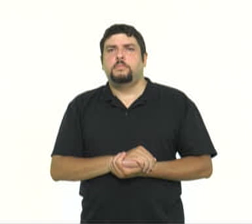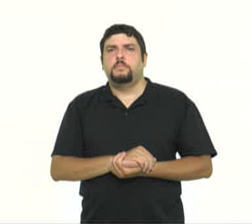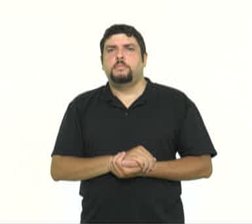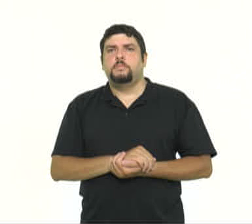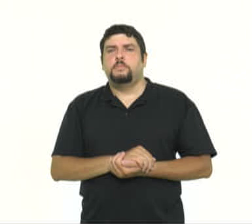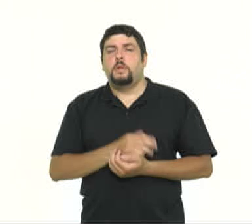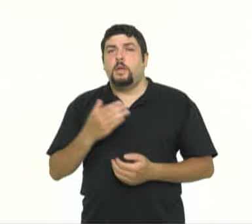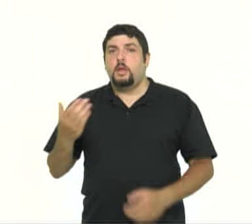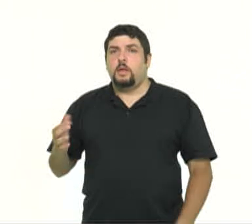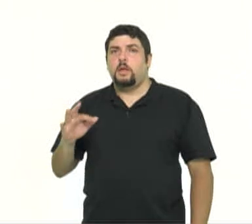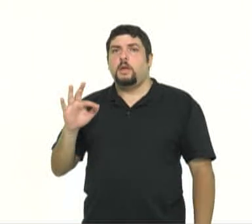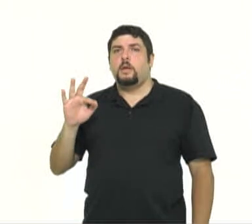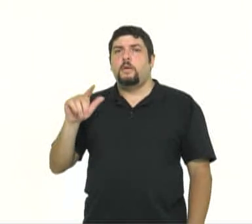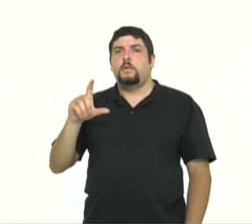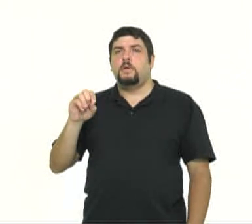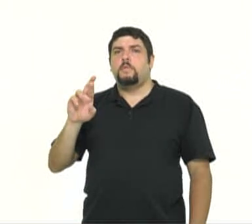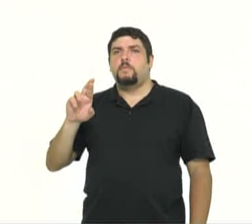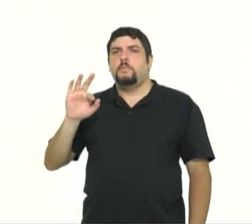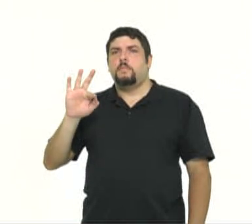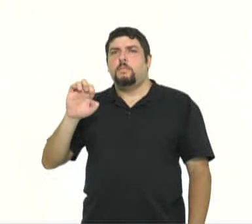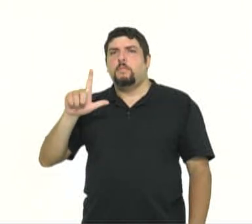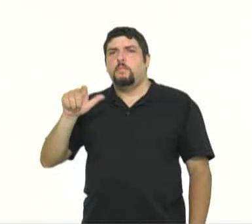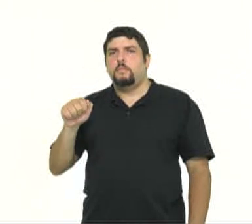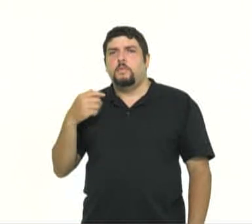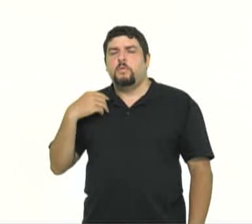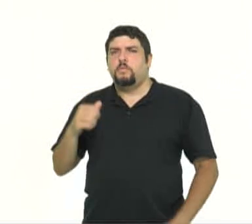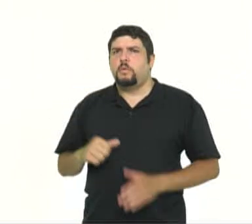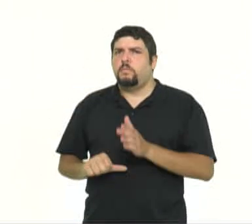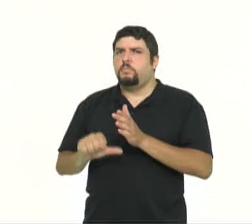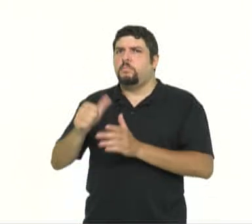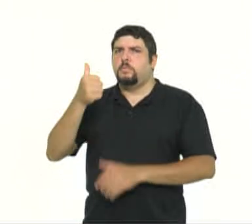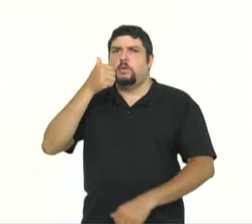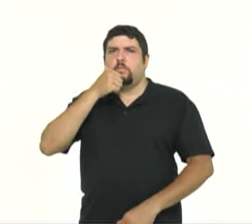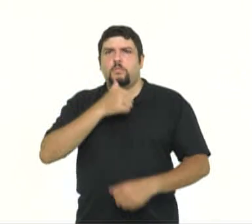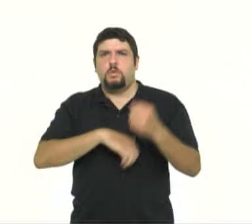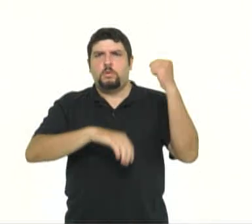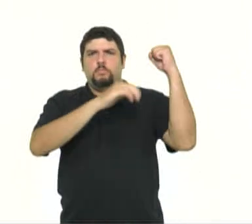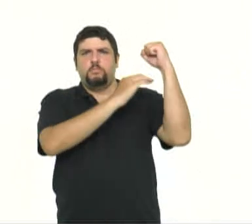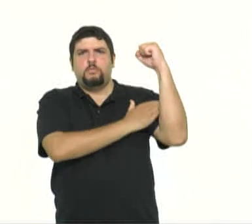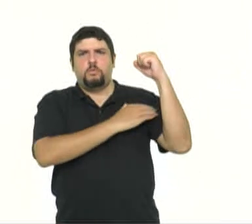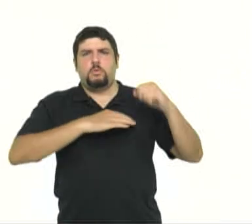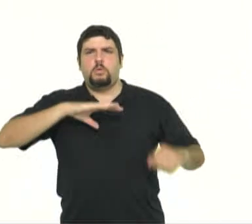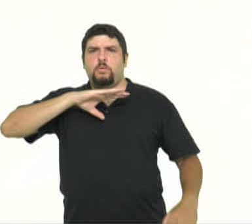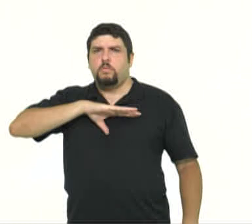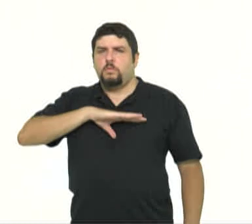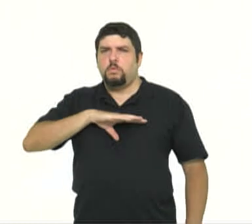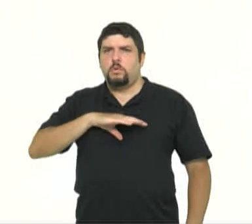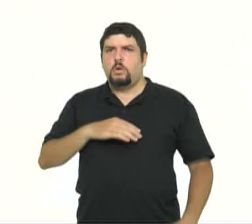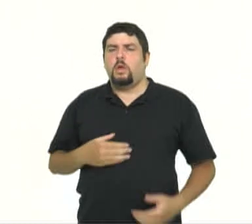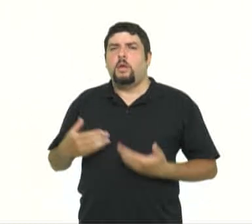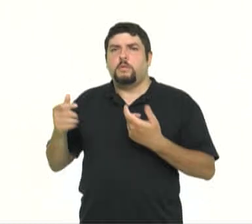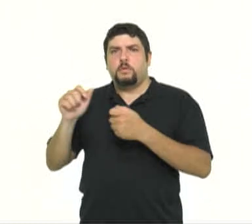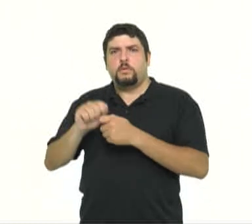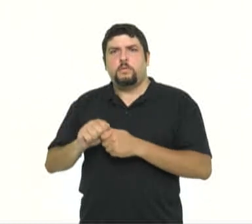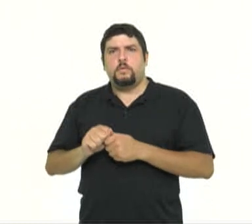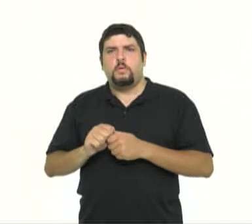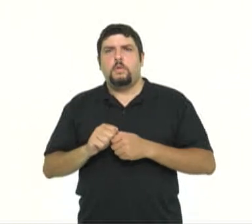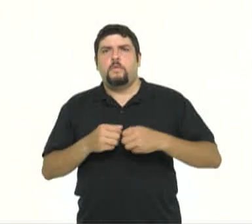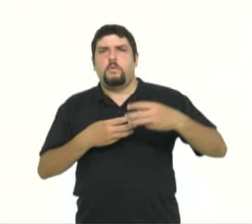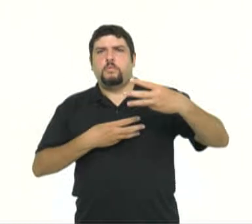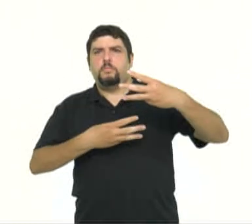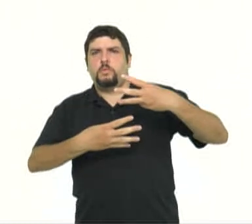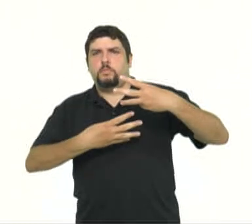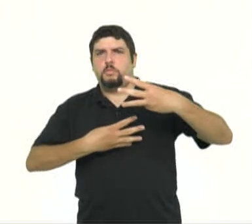posto de uma das primeiras feministas de Portugal, exímia sonetista, tendo assemelhado sua